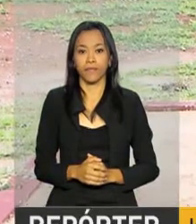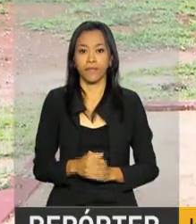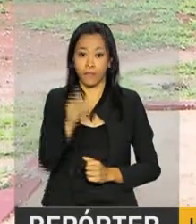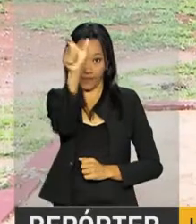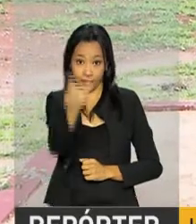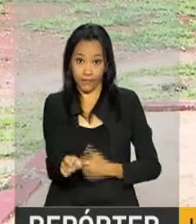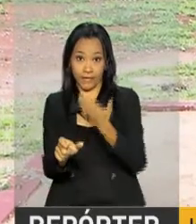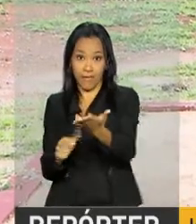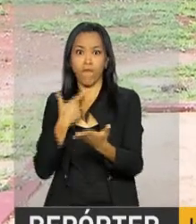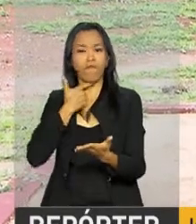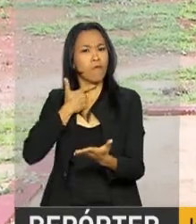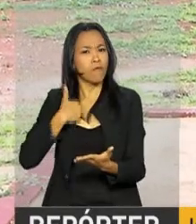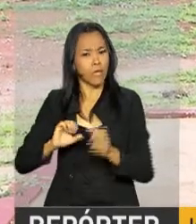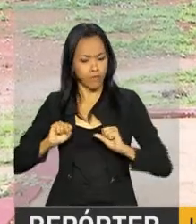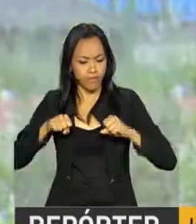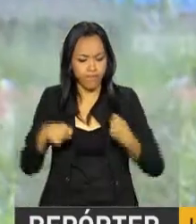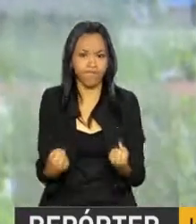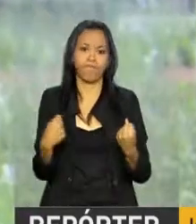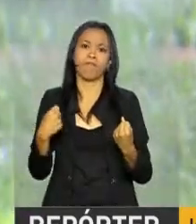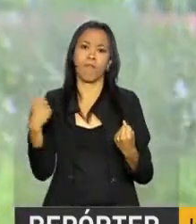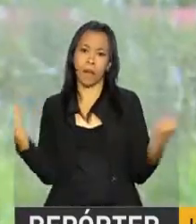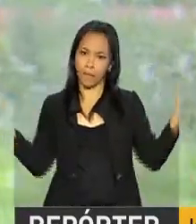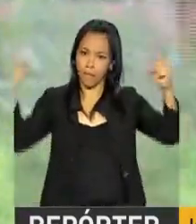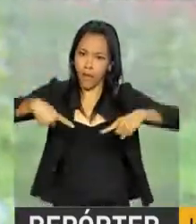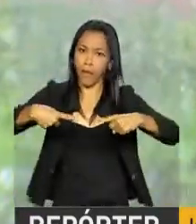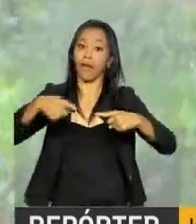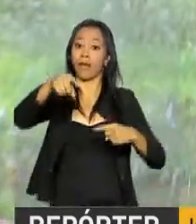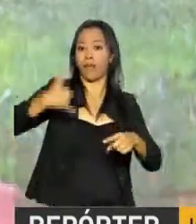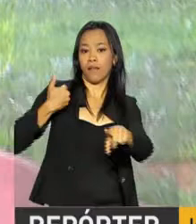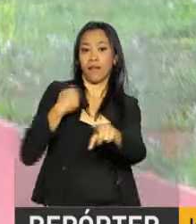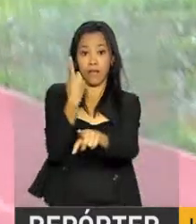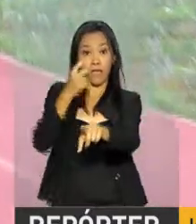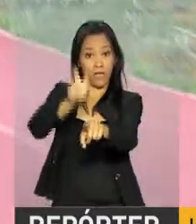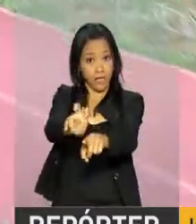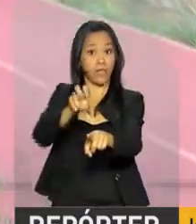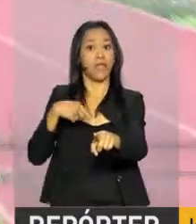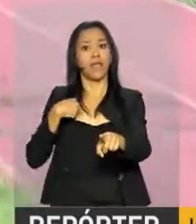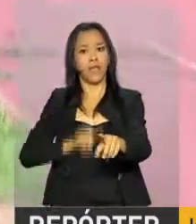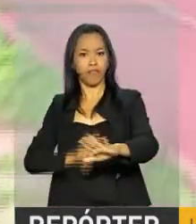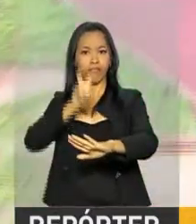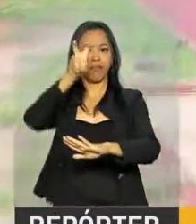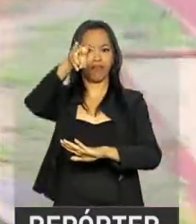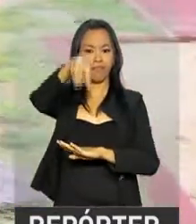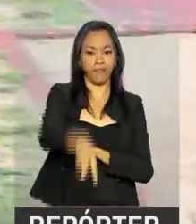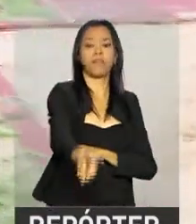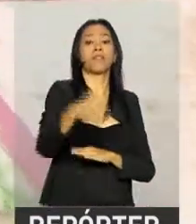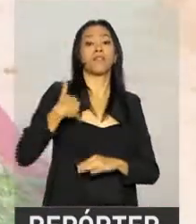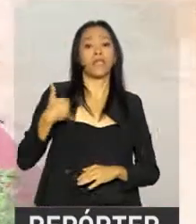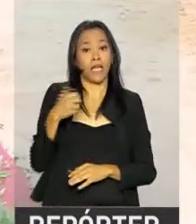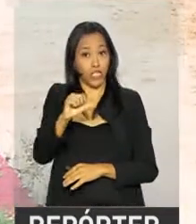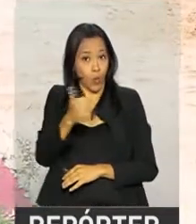Mais vontade e garra para competir. Ana Luísa tem 15 anos e pratica salto em distância desde os 11